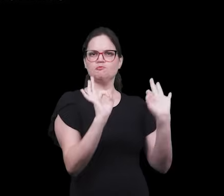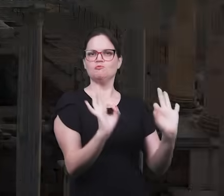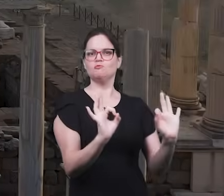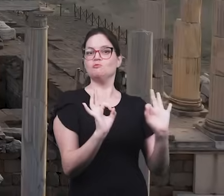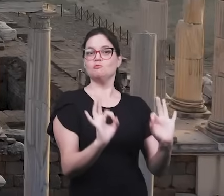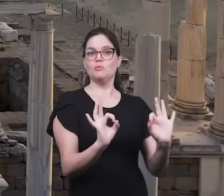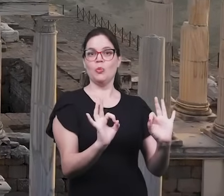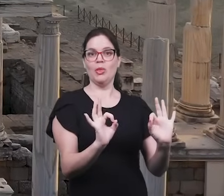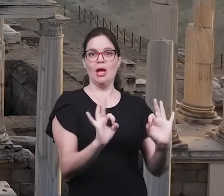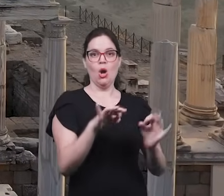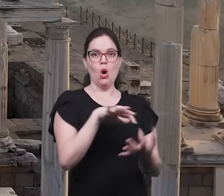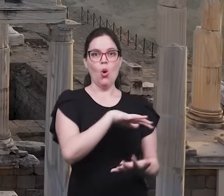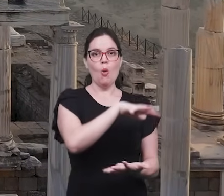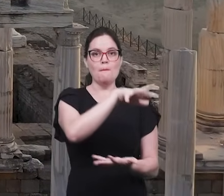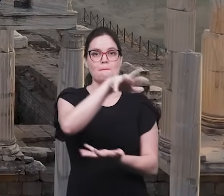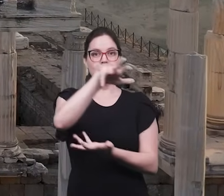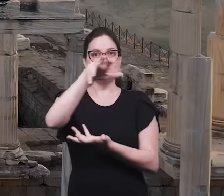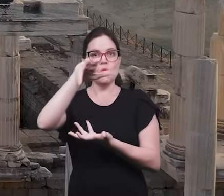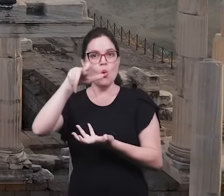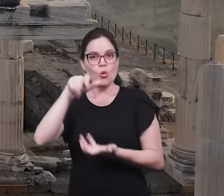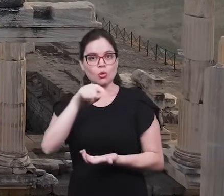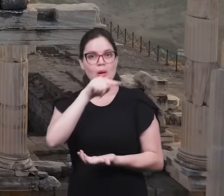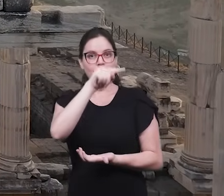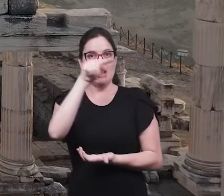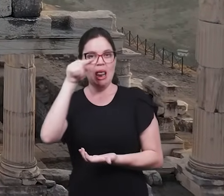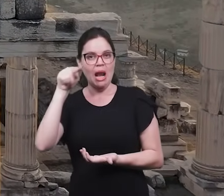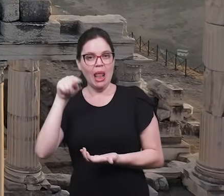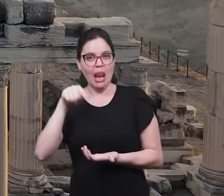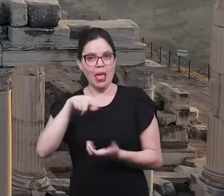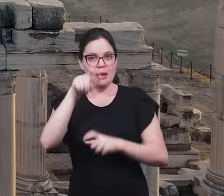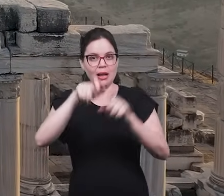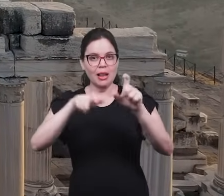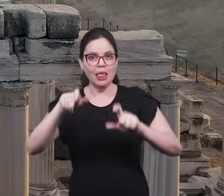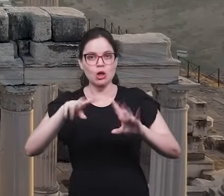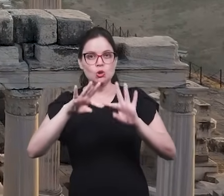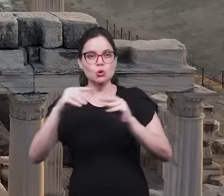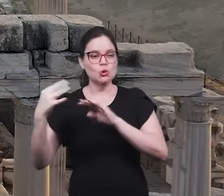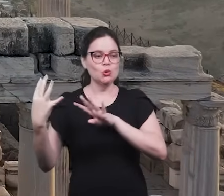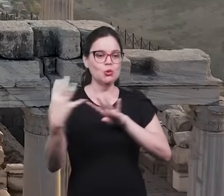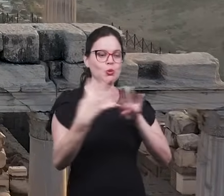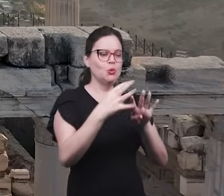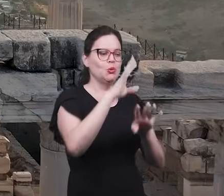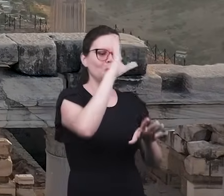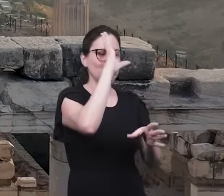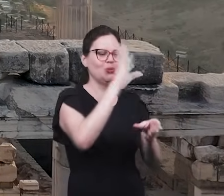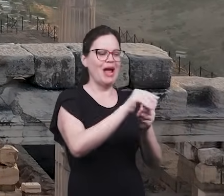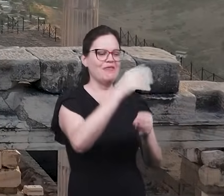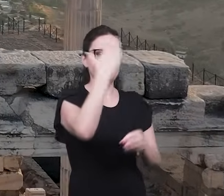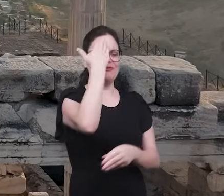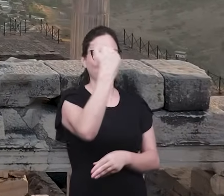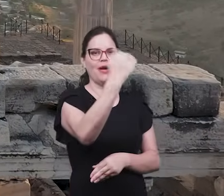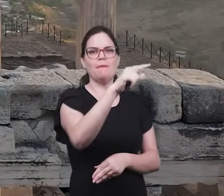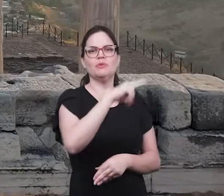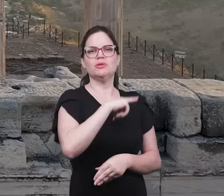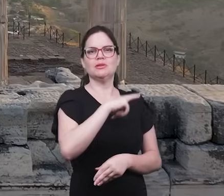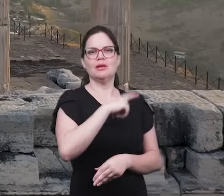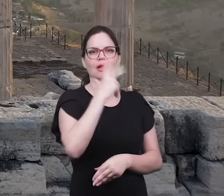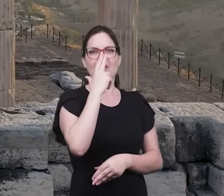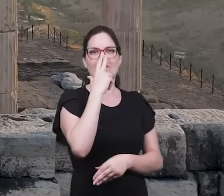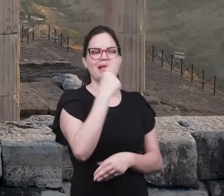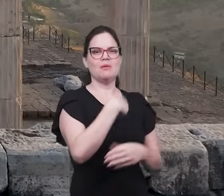reconhecê-lo como um governo permanente, pela beleza, pela estrutura,